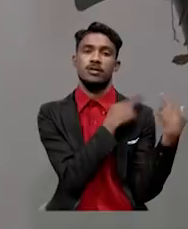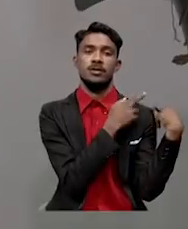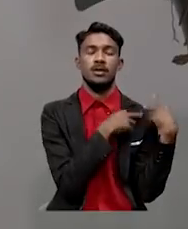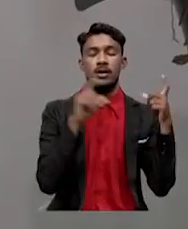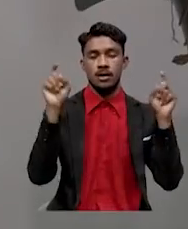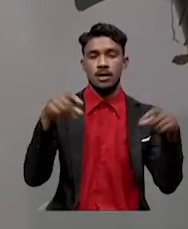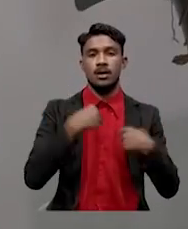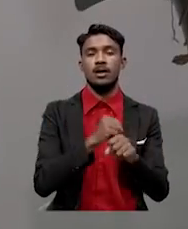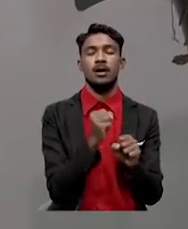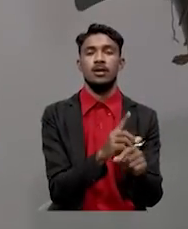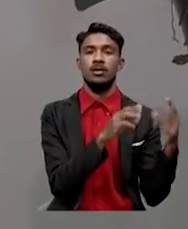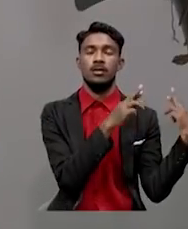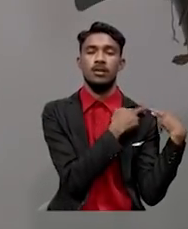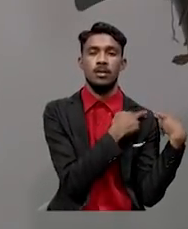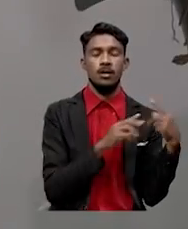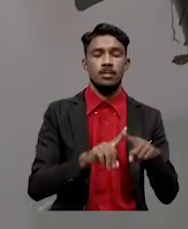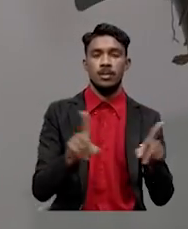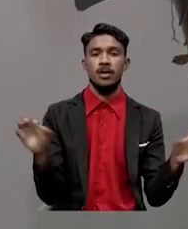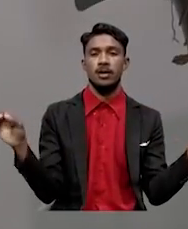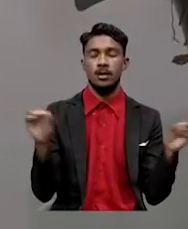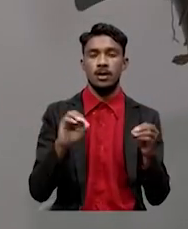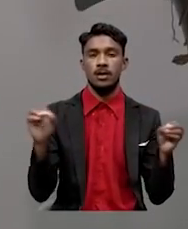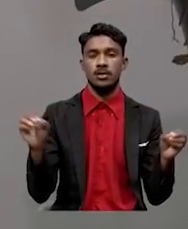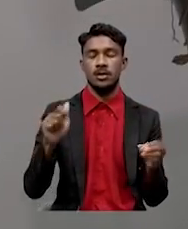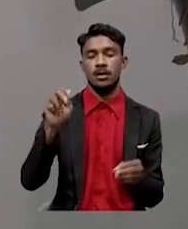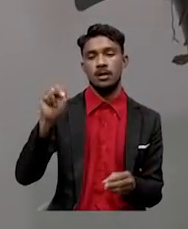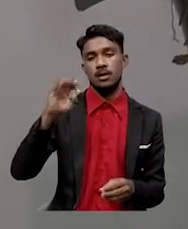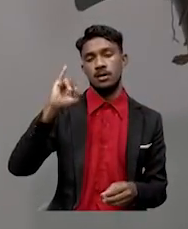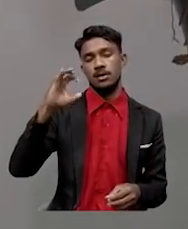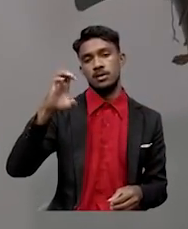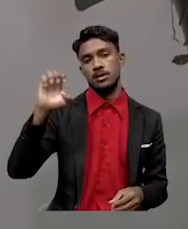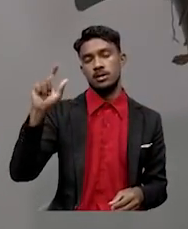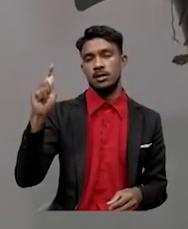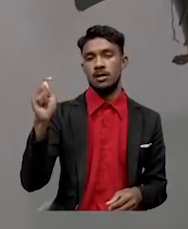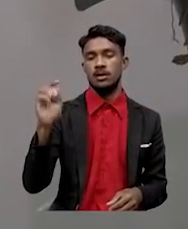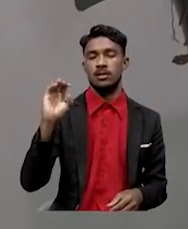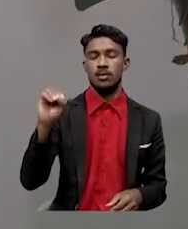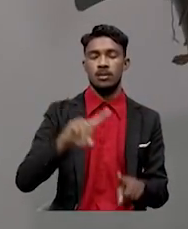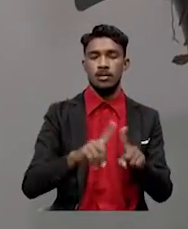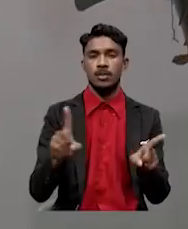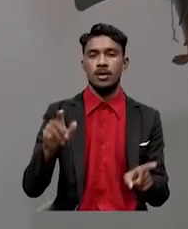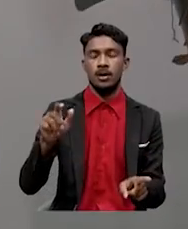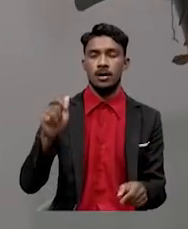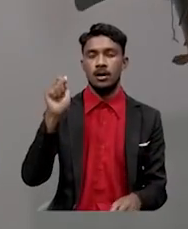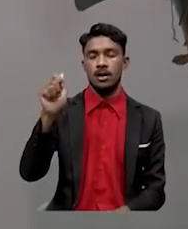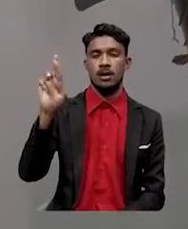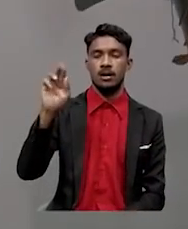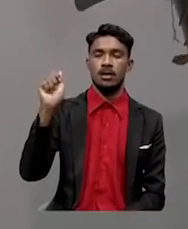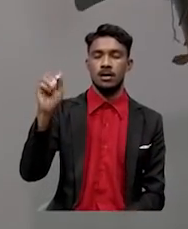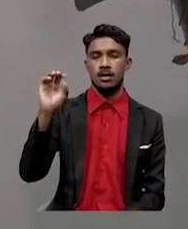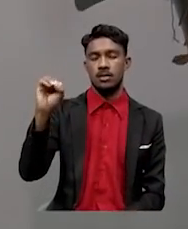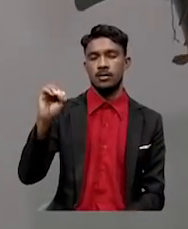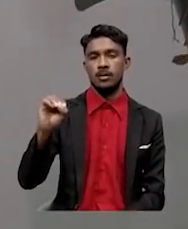tomar de posse, mas lá o senhor Neceto, mas senhora Arão. Também nem é que a legitimidade. Então agora nem mandar tirar o